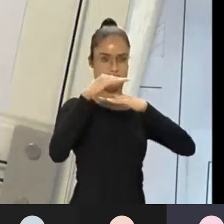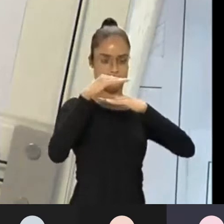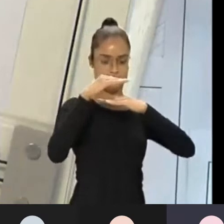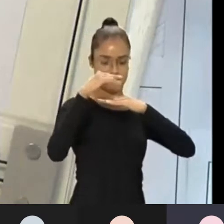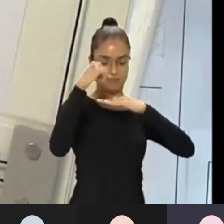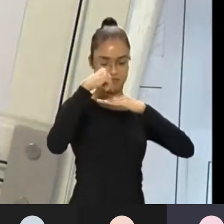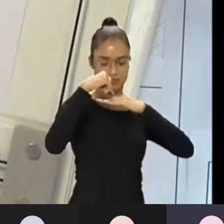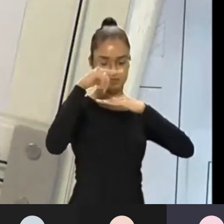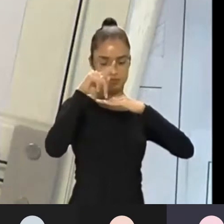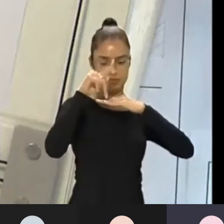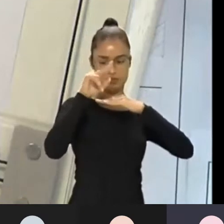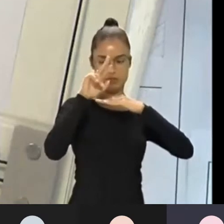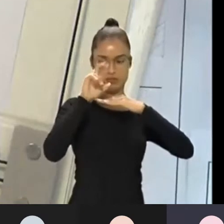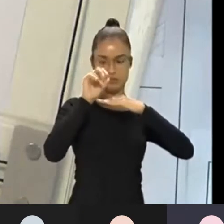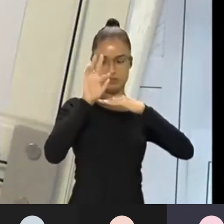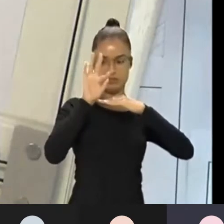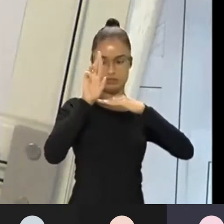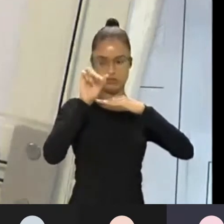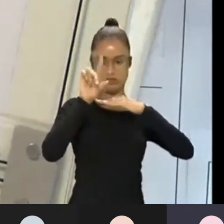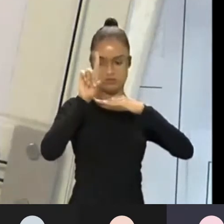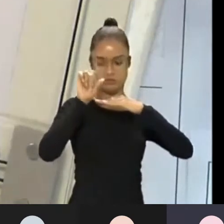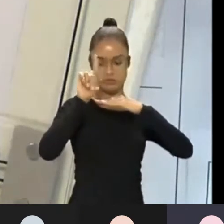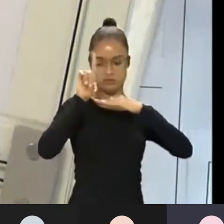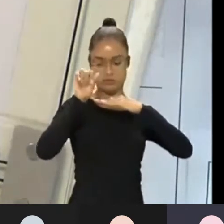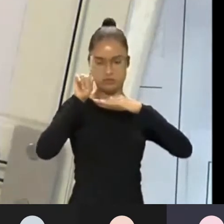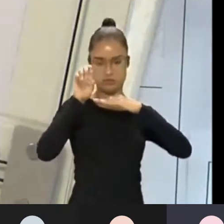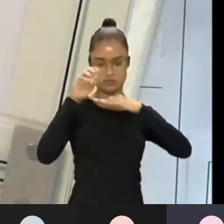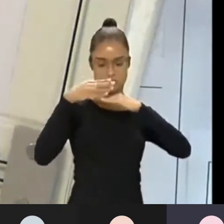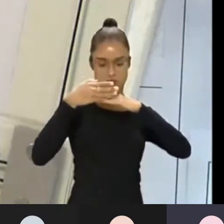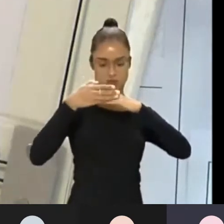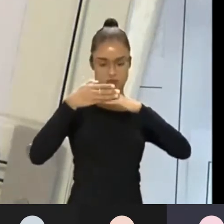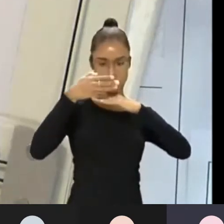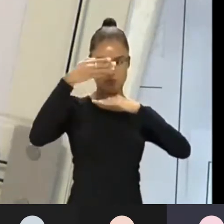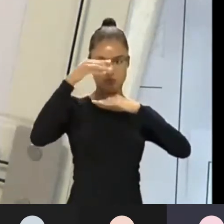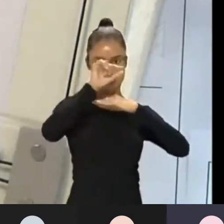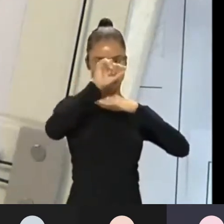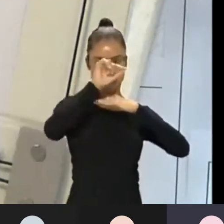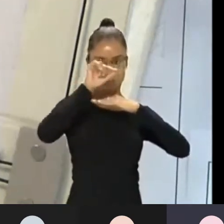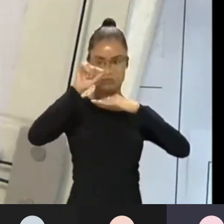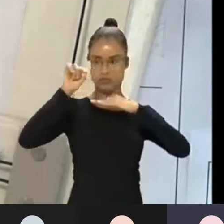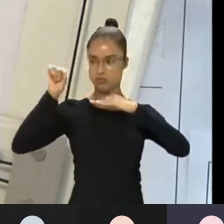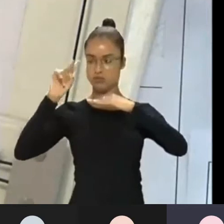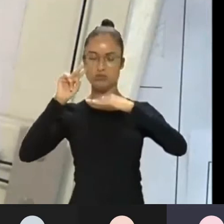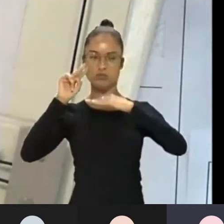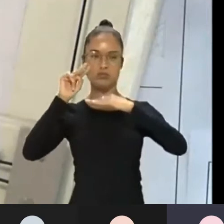Então, eu projeto e traço as linhas. São todas linhas visíveis